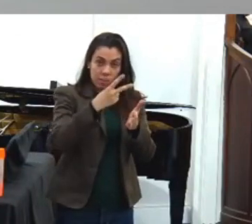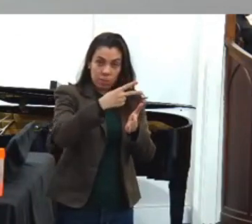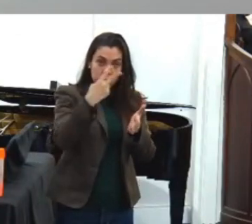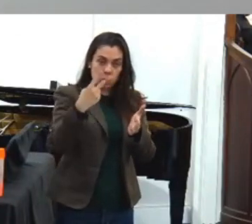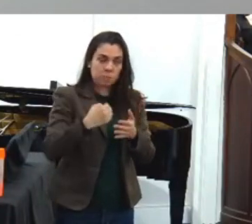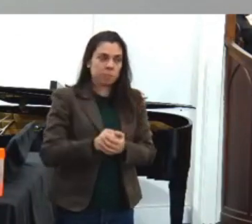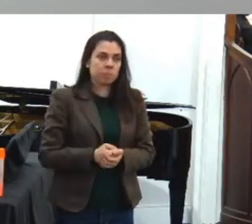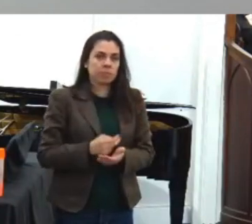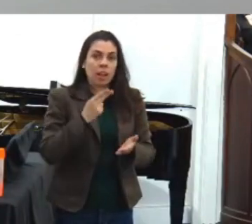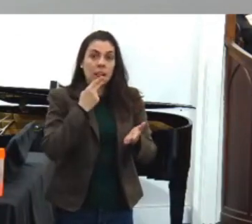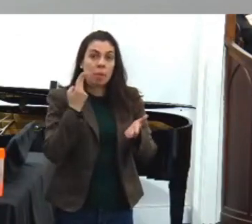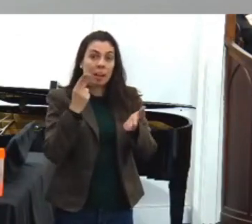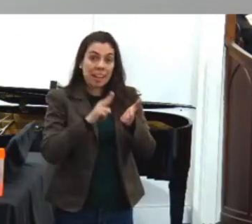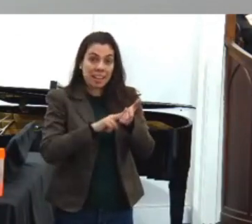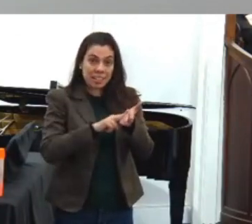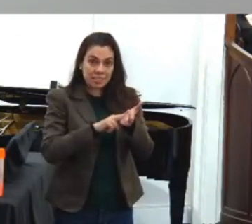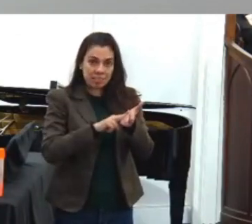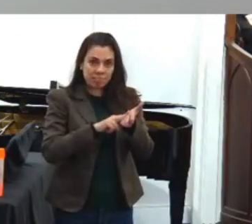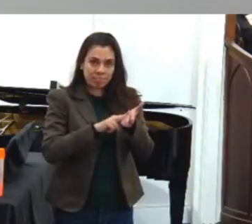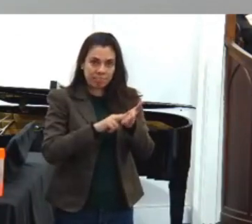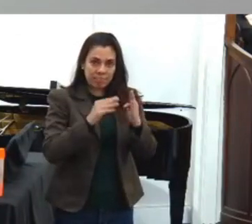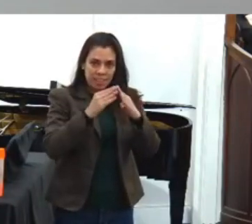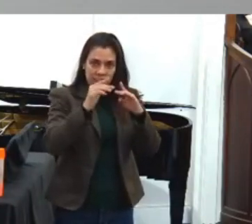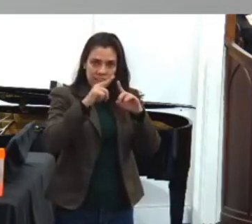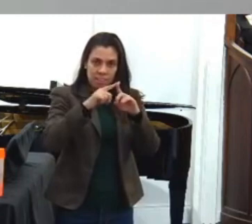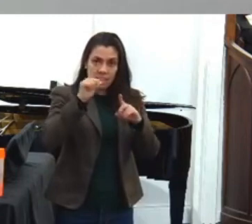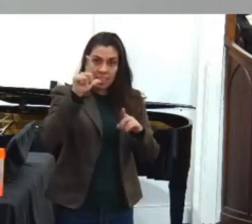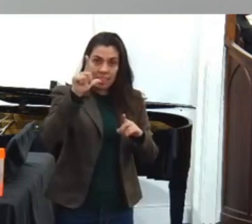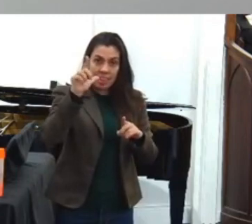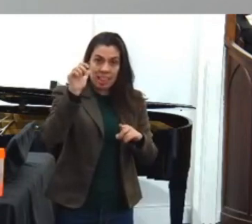igreja em Laodiceia.